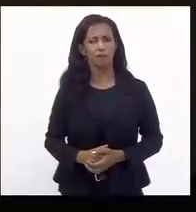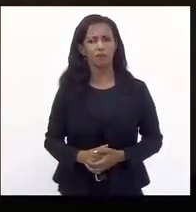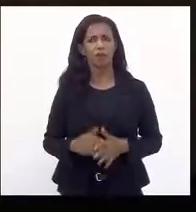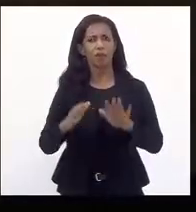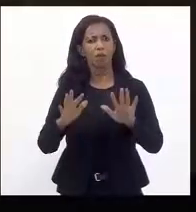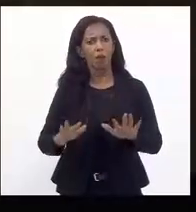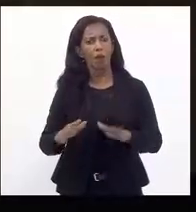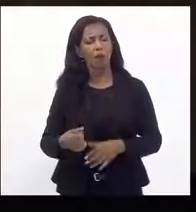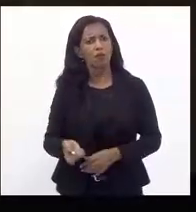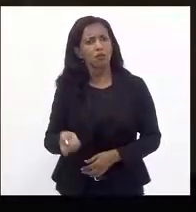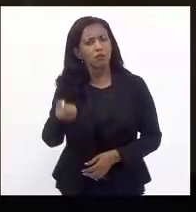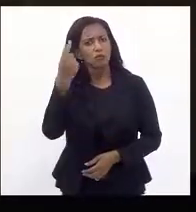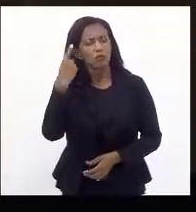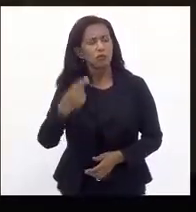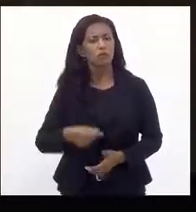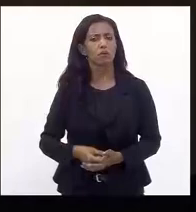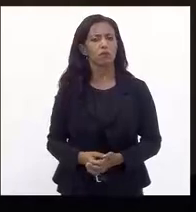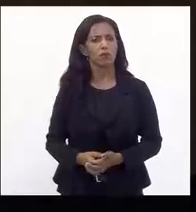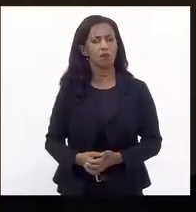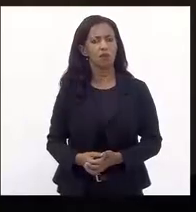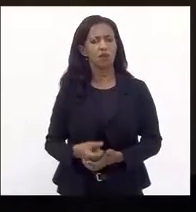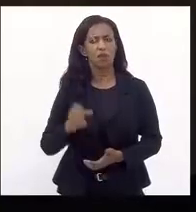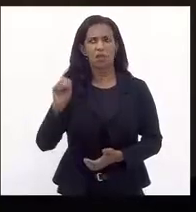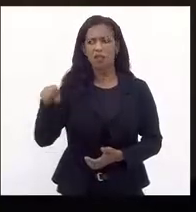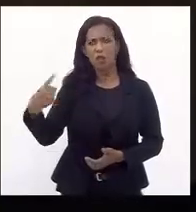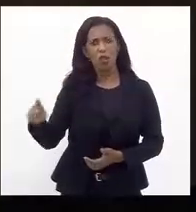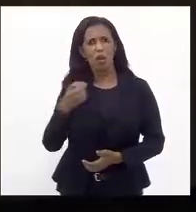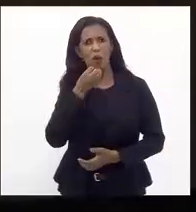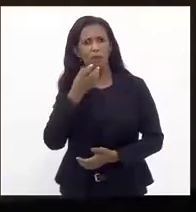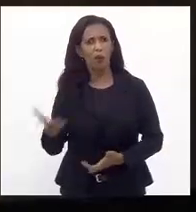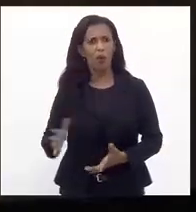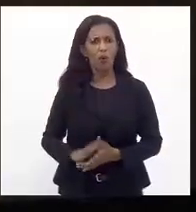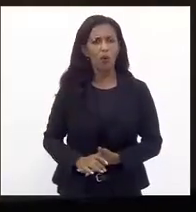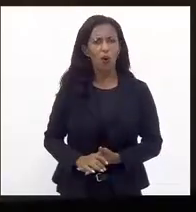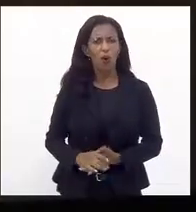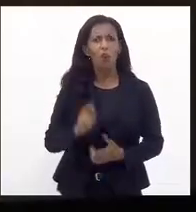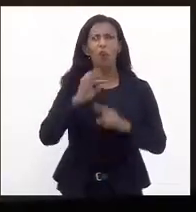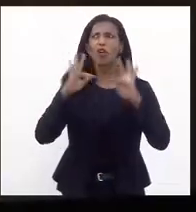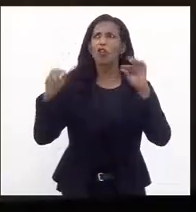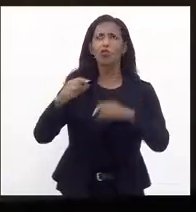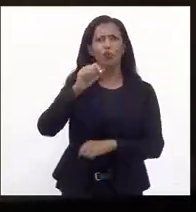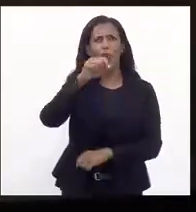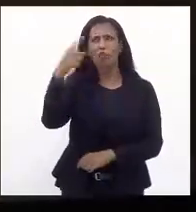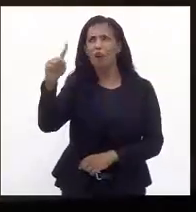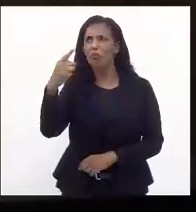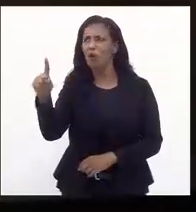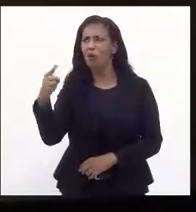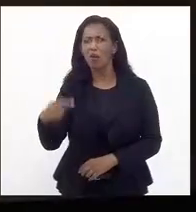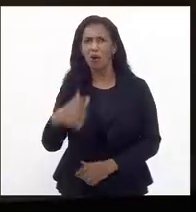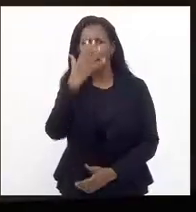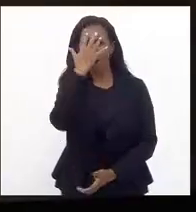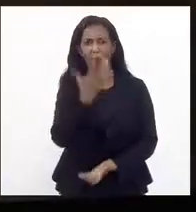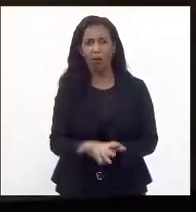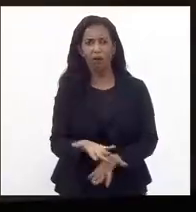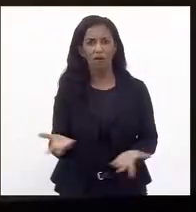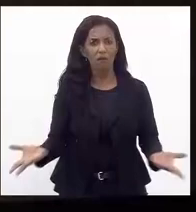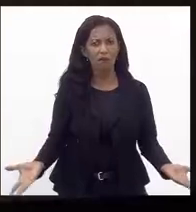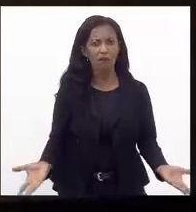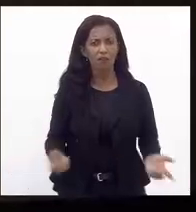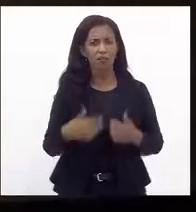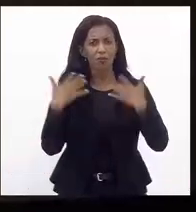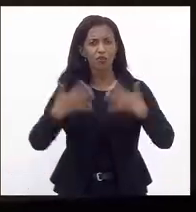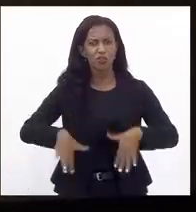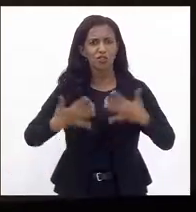mas vem causou muito estranhesa se eu não é o bom porque quando a gente voltou não a cara de todo mundo caiu